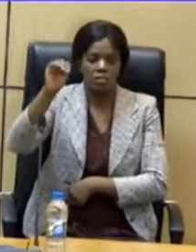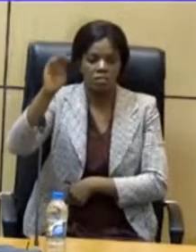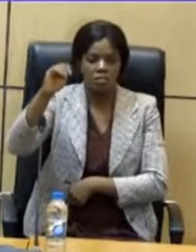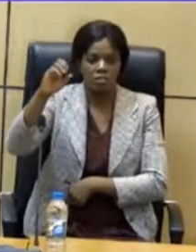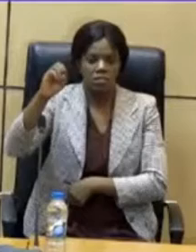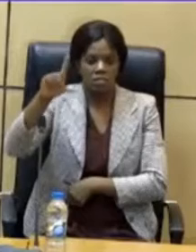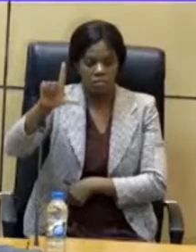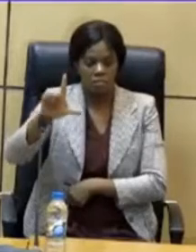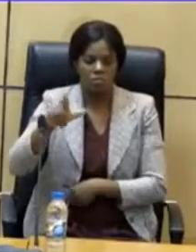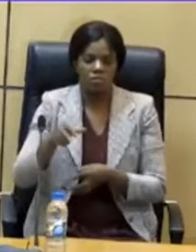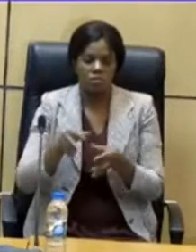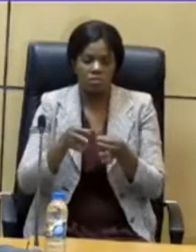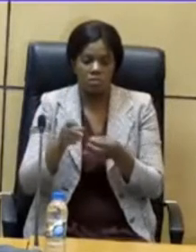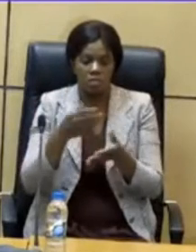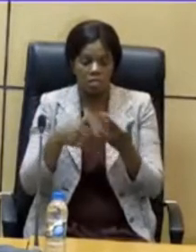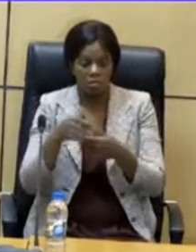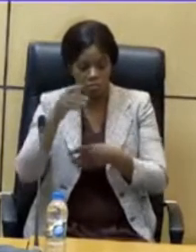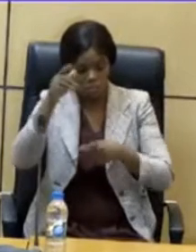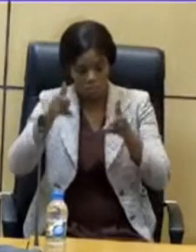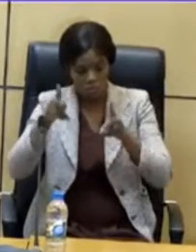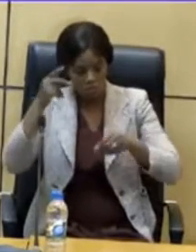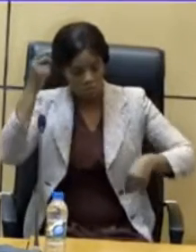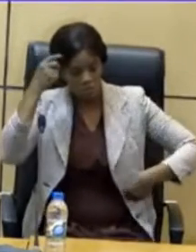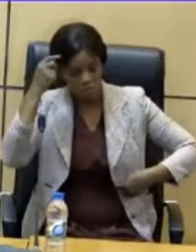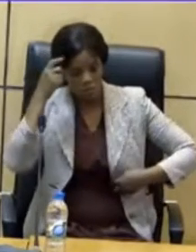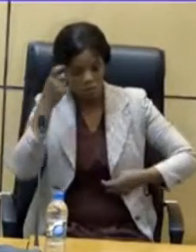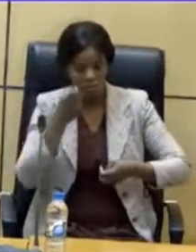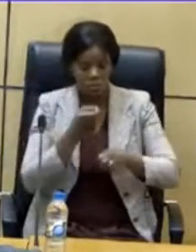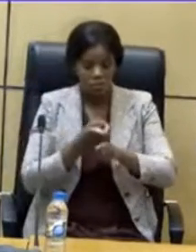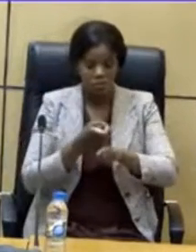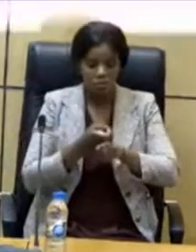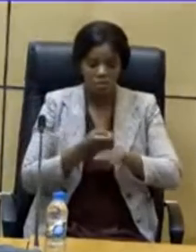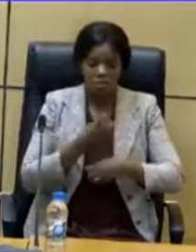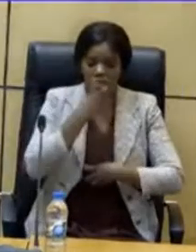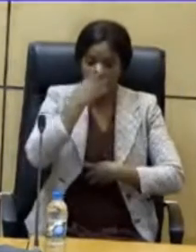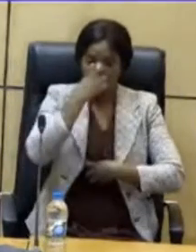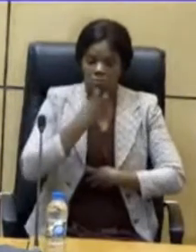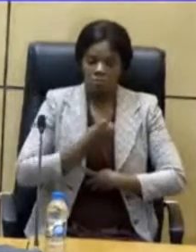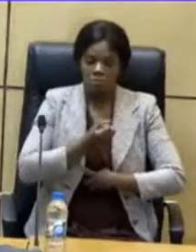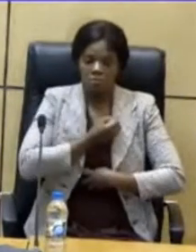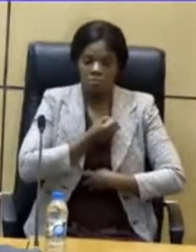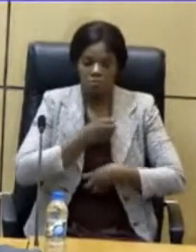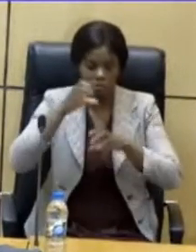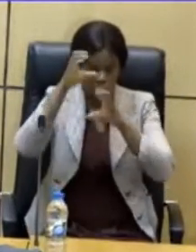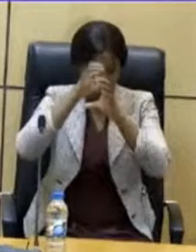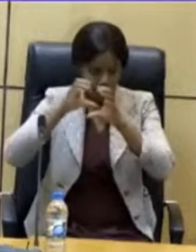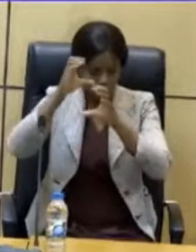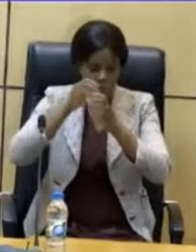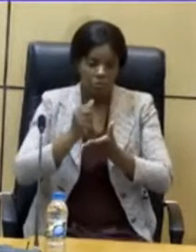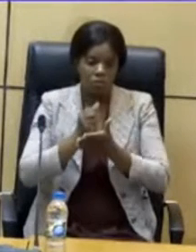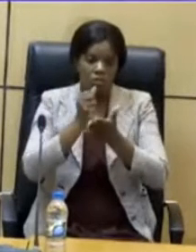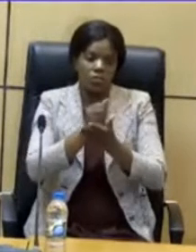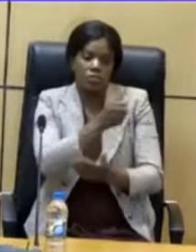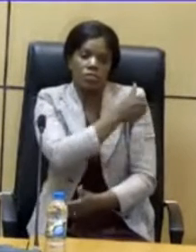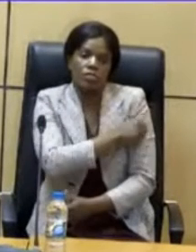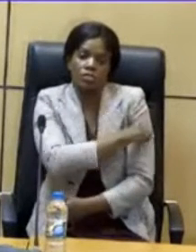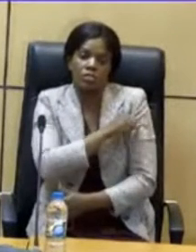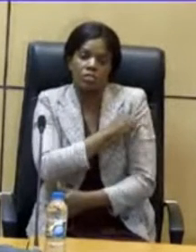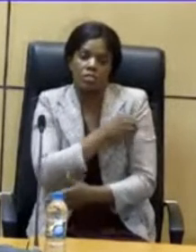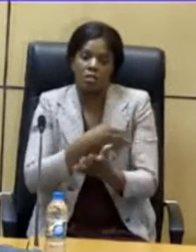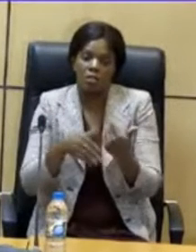aleatórias. As idades estão compreendidas entre os 22